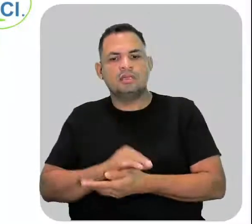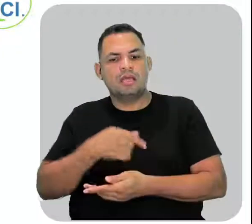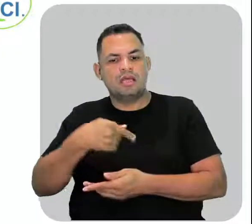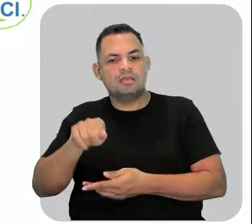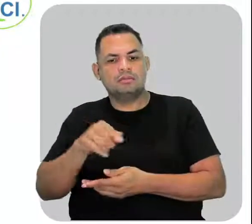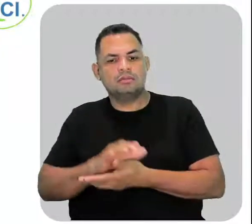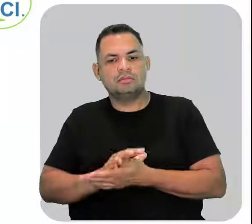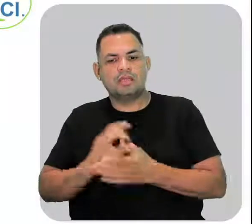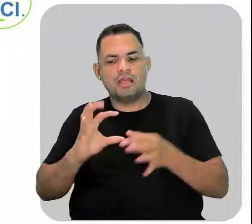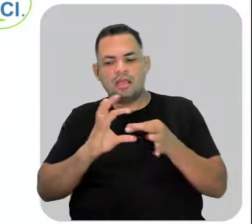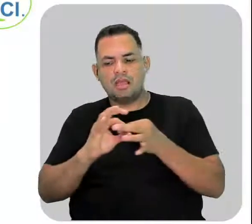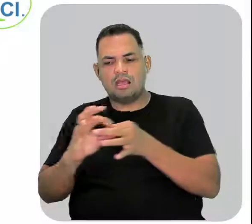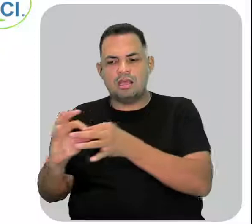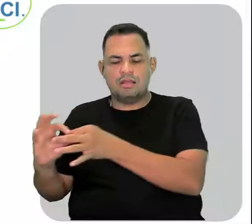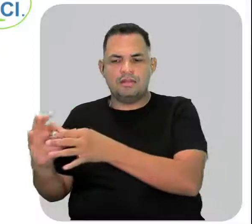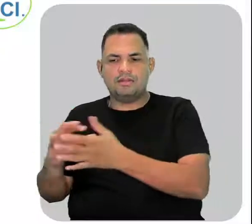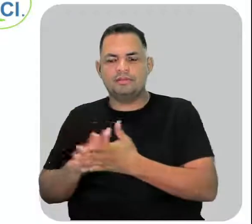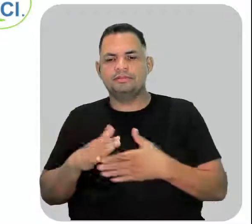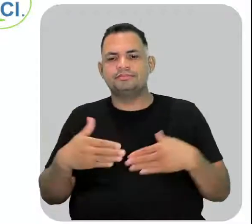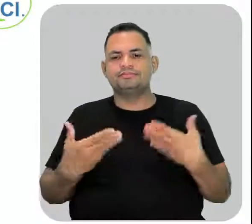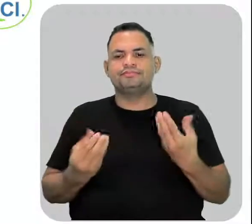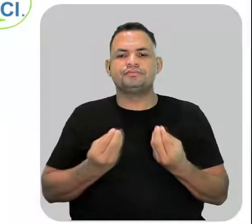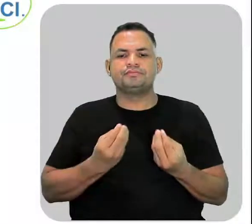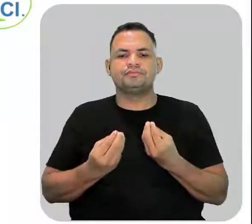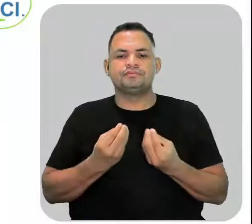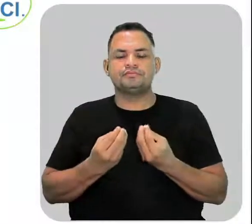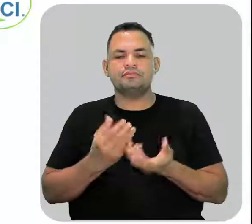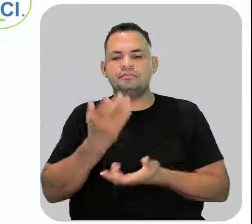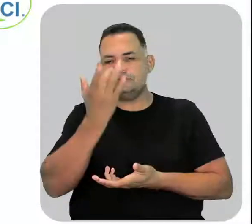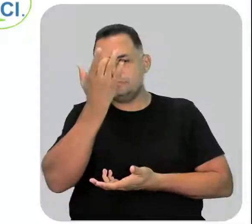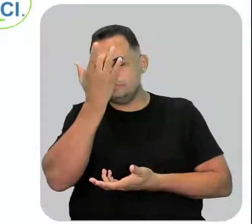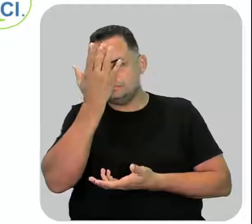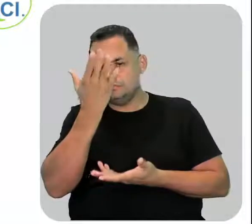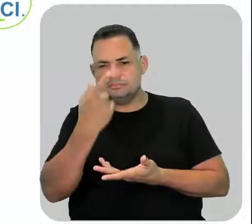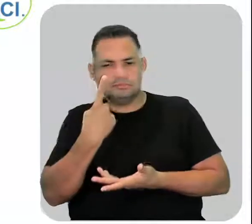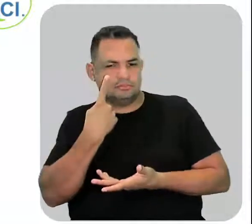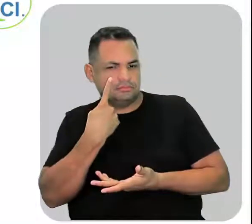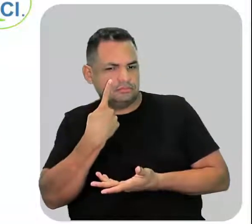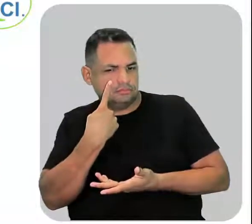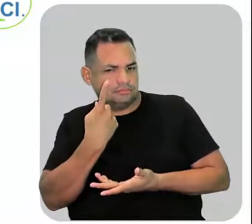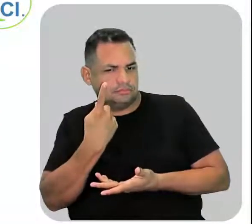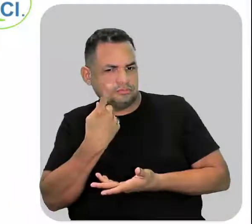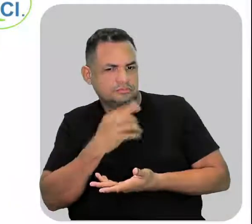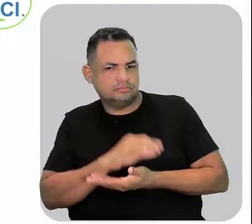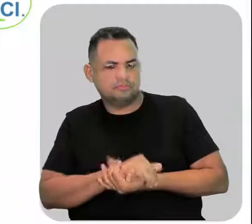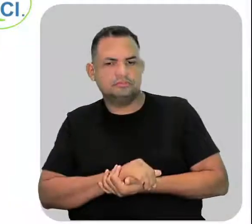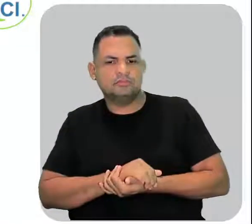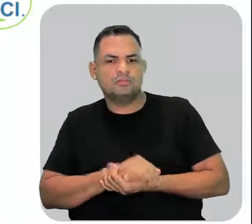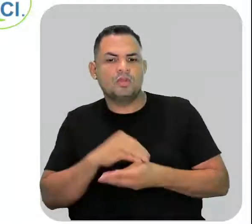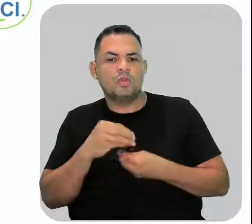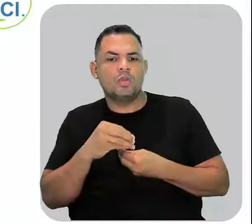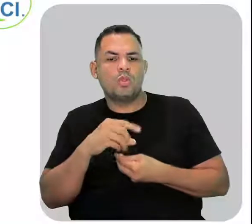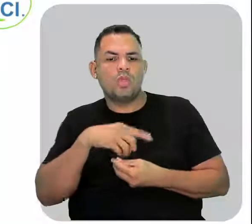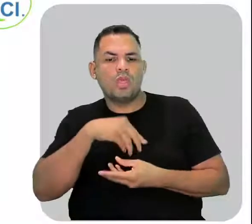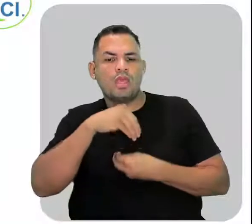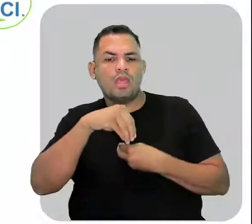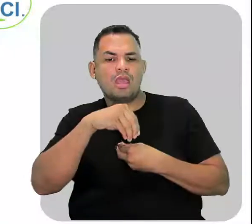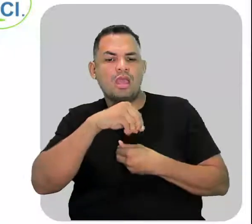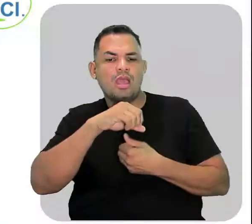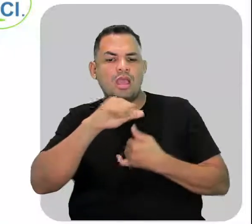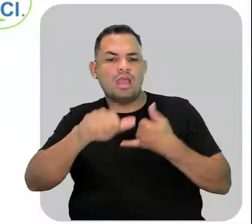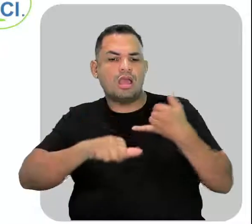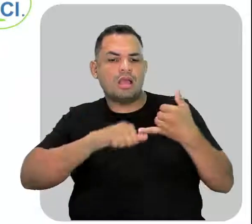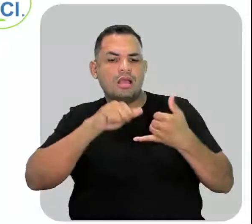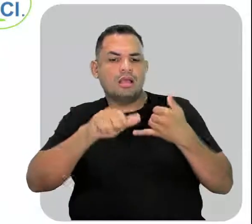cadeia. E como fica mais fácil da gente observar, o ataque do cloro ocorreu no carbono que tem a